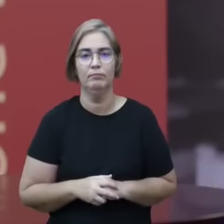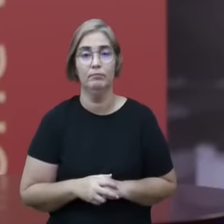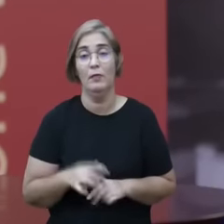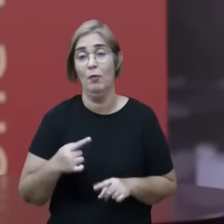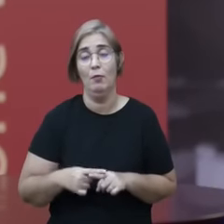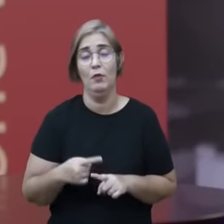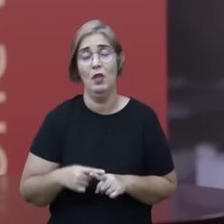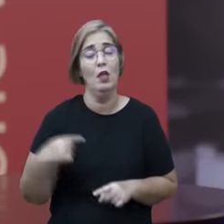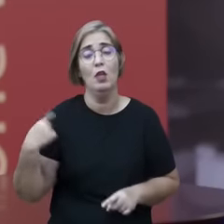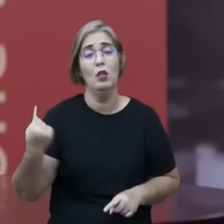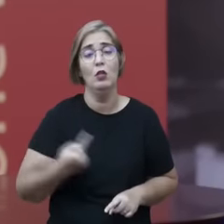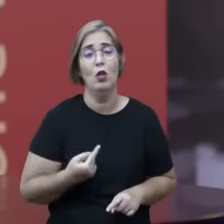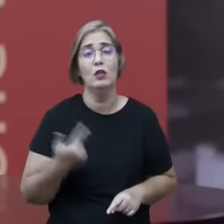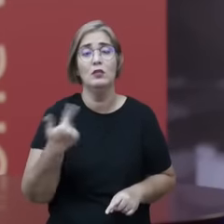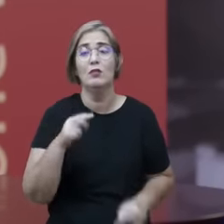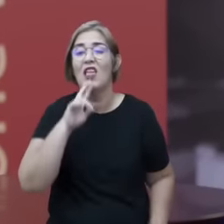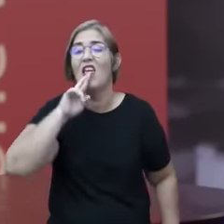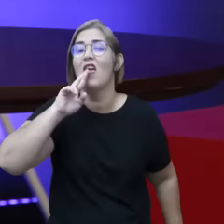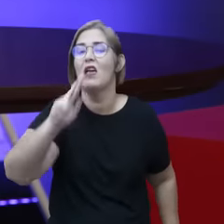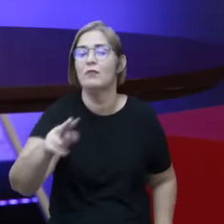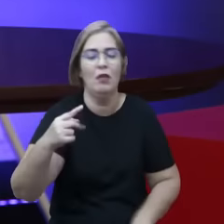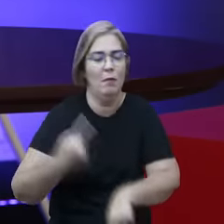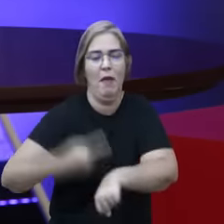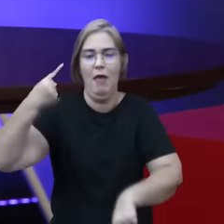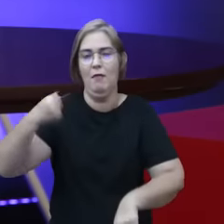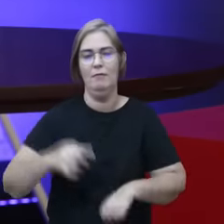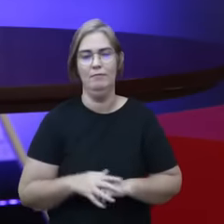pedras nem